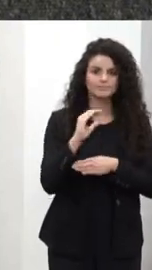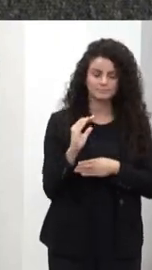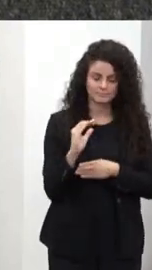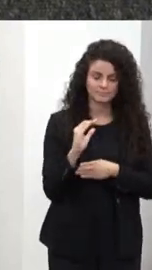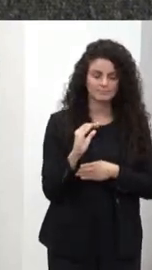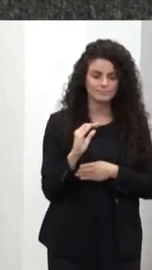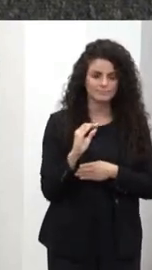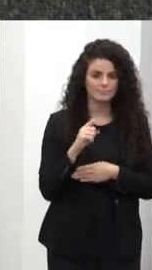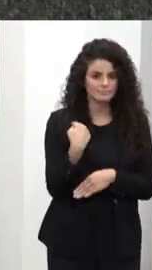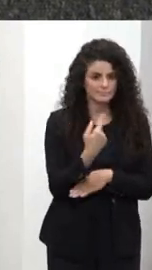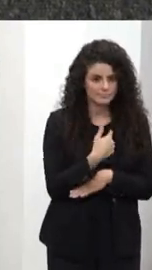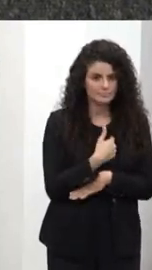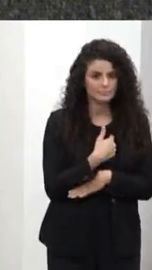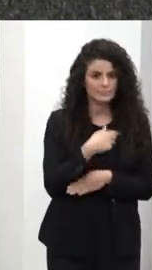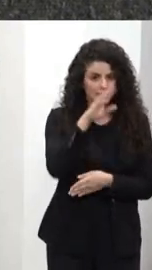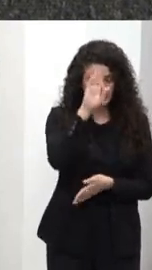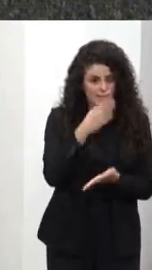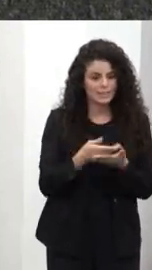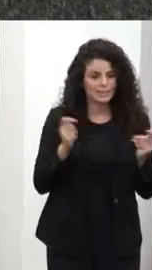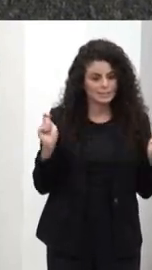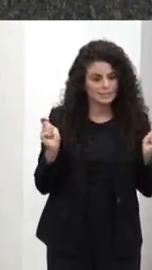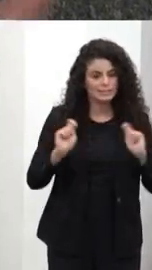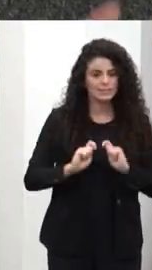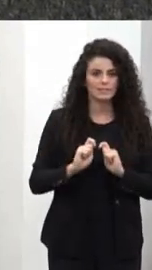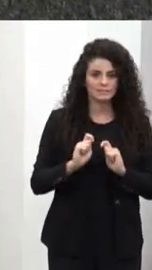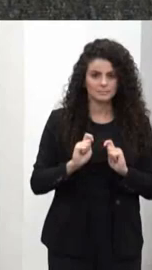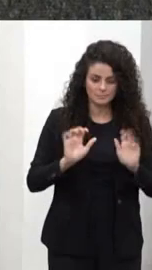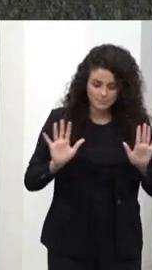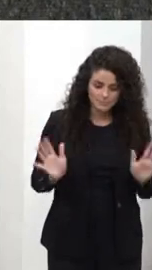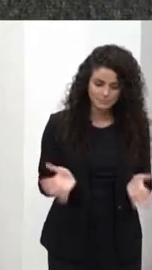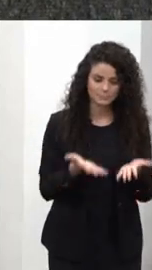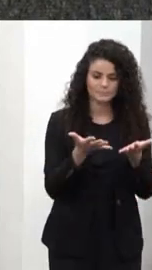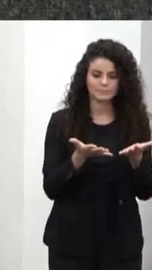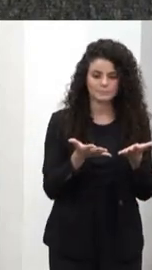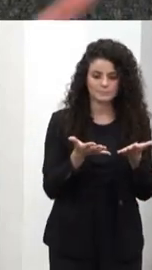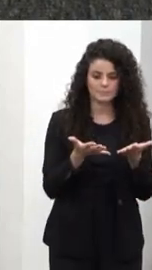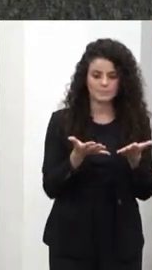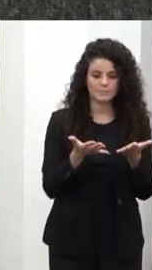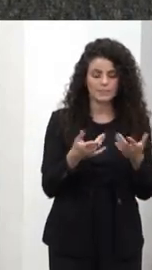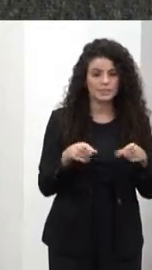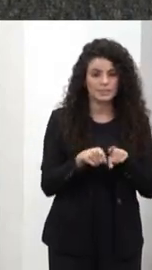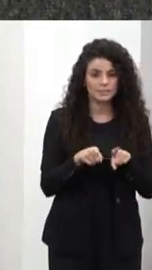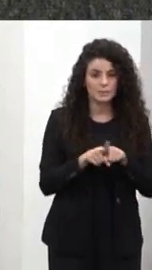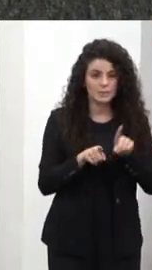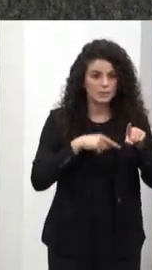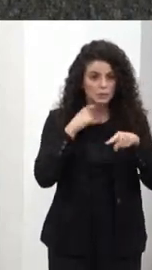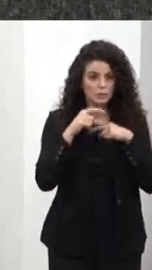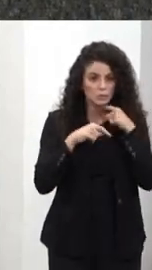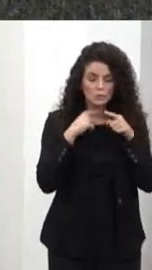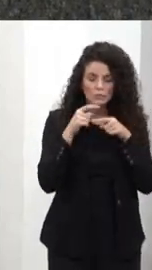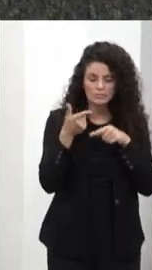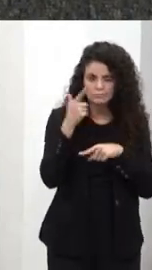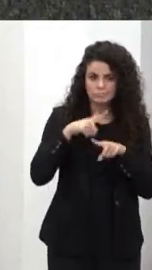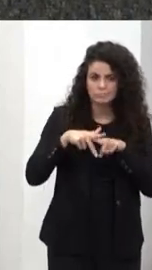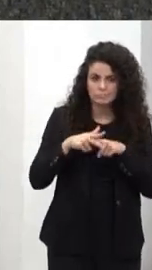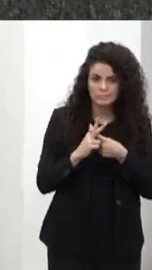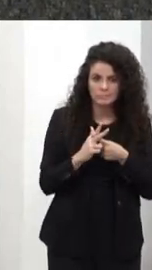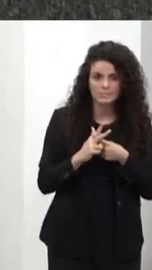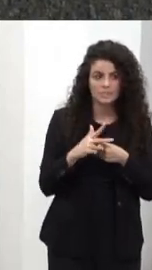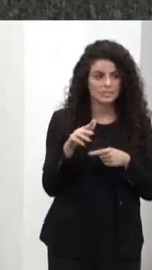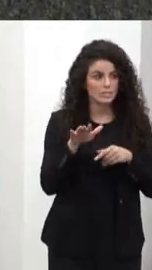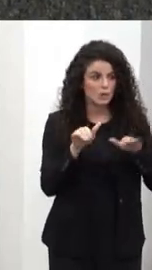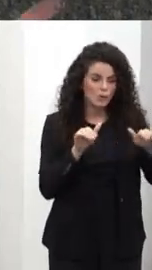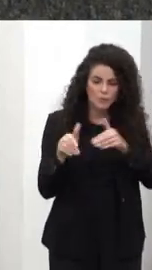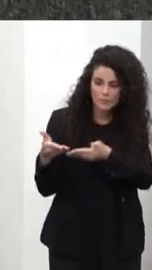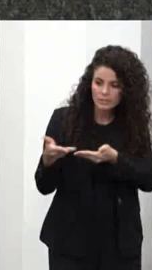nós achamos que esse comitê pode né impulsionar incentivar tirar dúvidas ajustar chamar quem